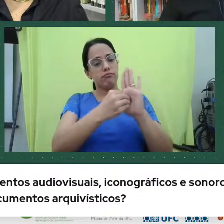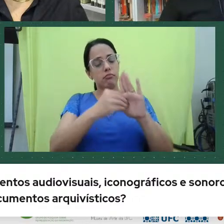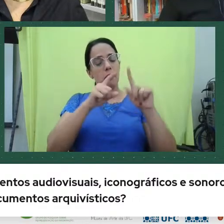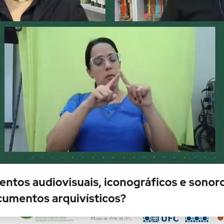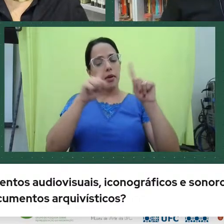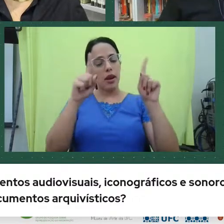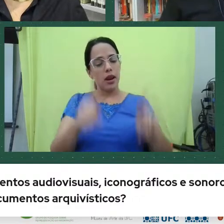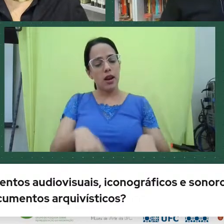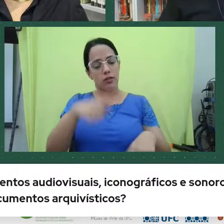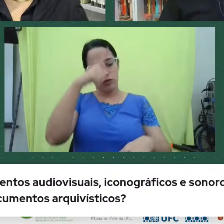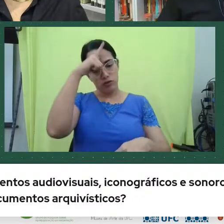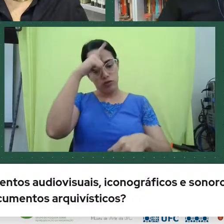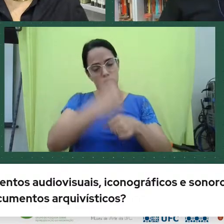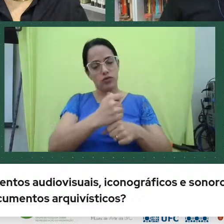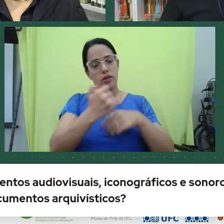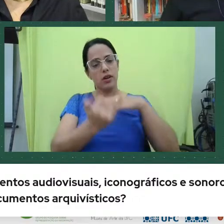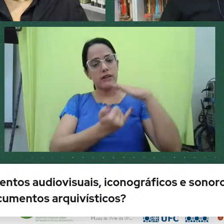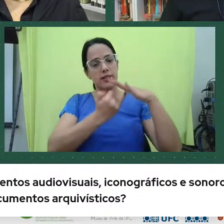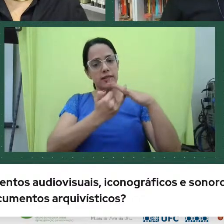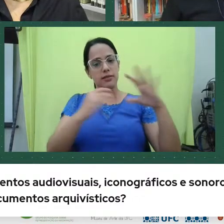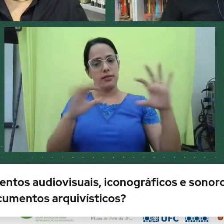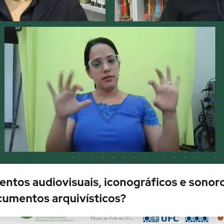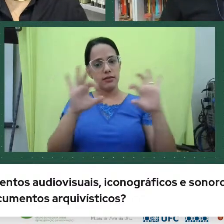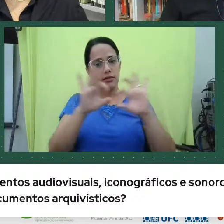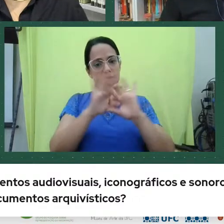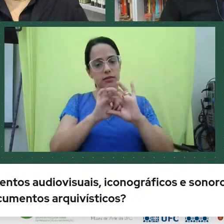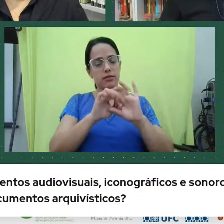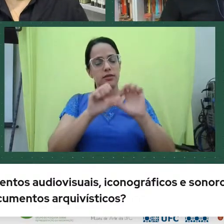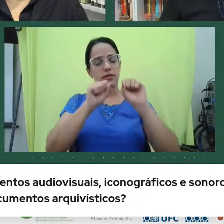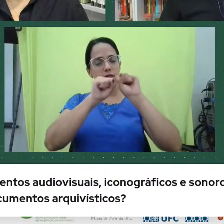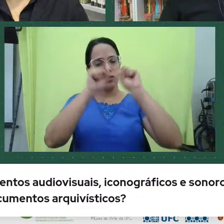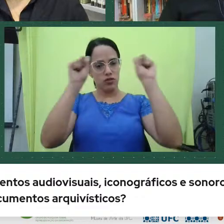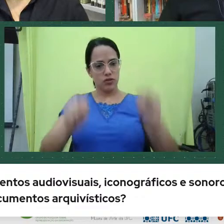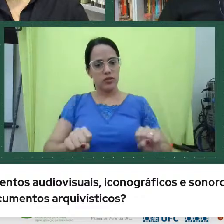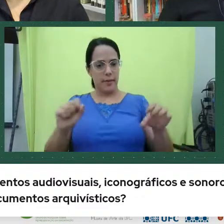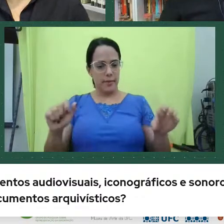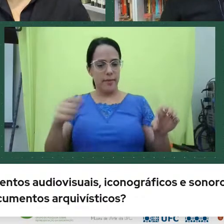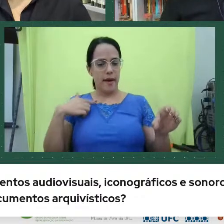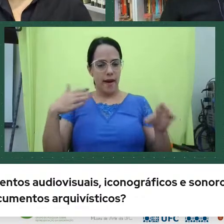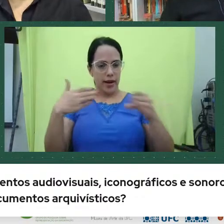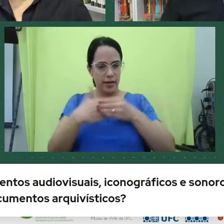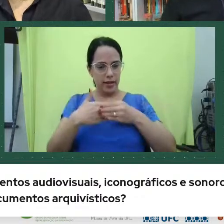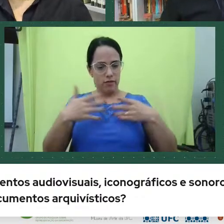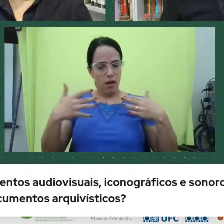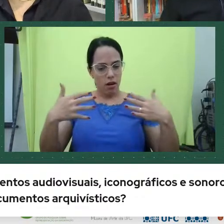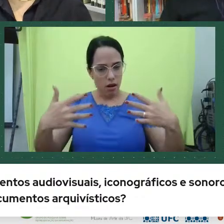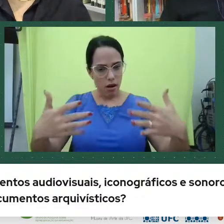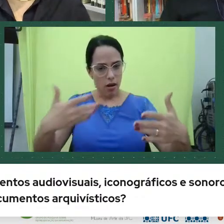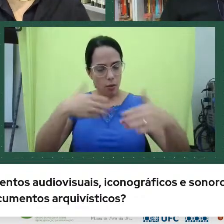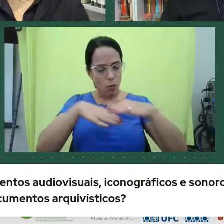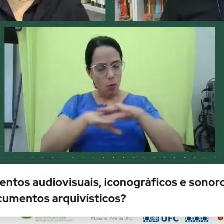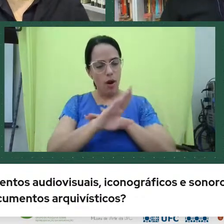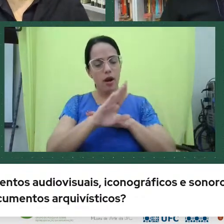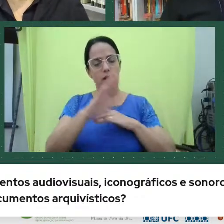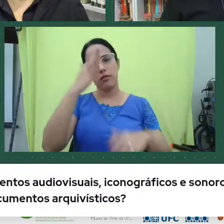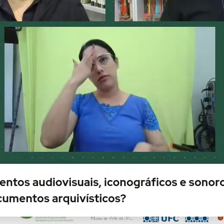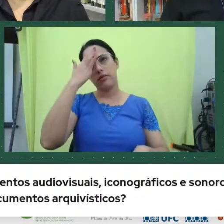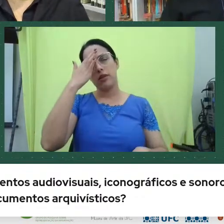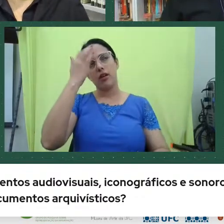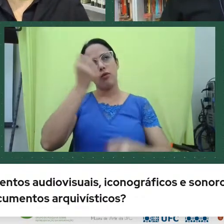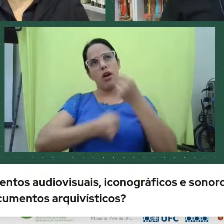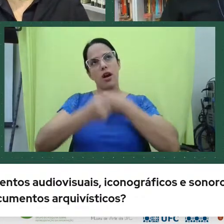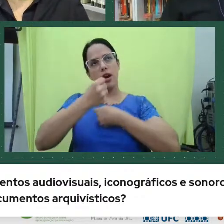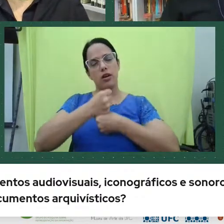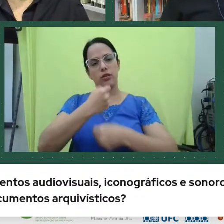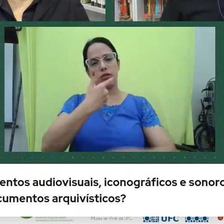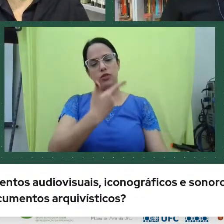gestão das instituições ligadas ao SIGA, o Sistema de Arquivos, né? E quando nós apresentamos isso, acho que foi em 2014, se eu não me engano,